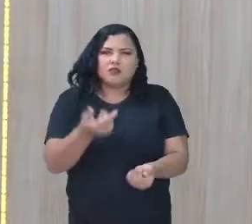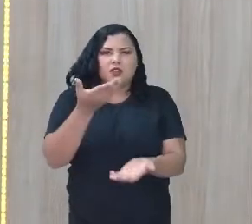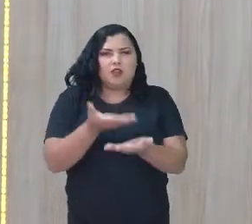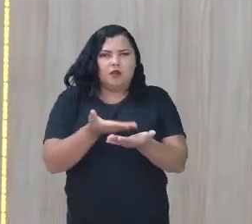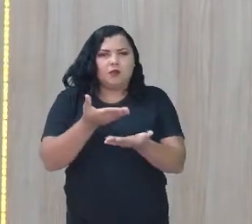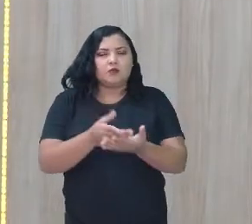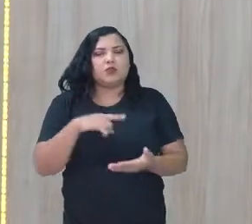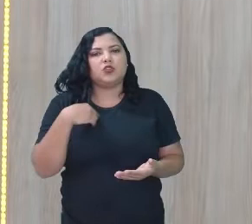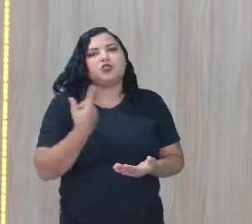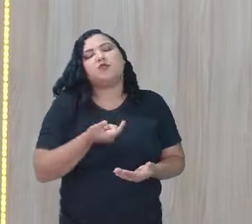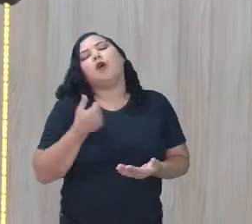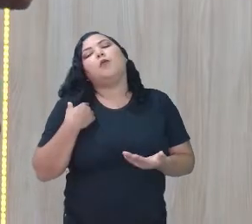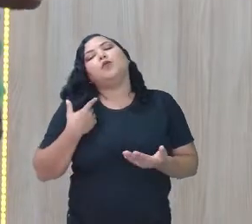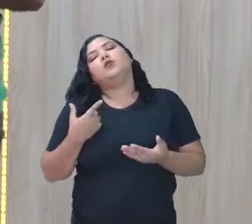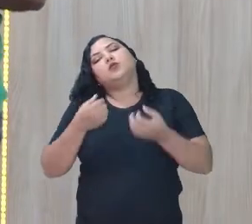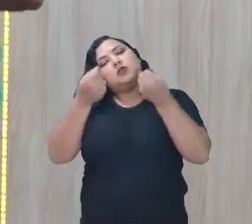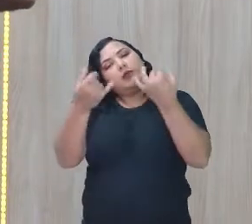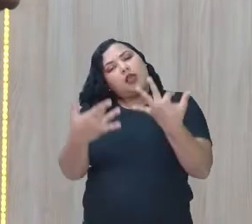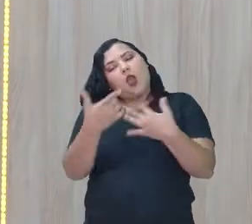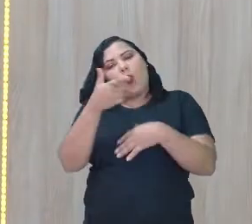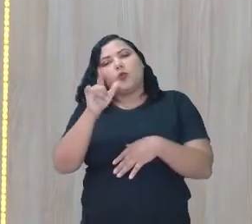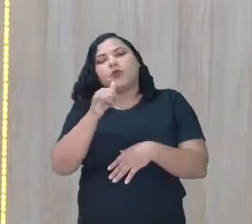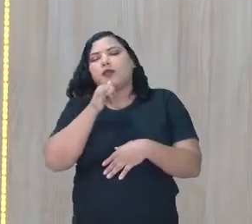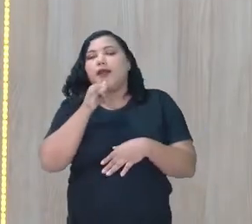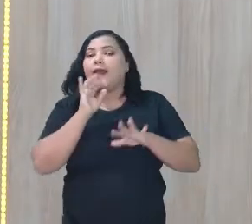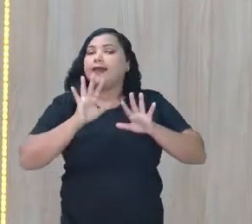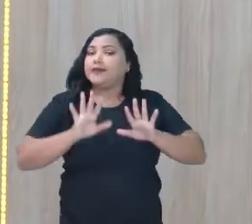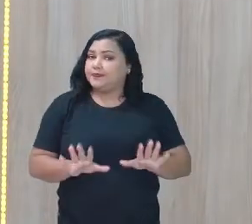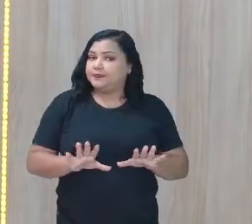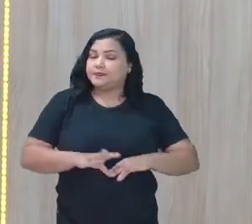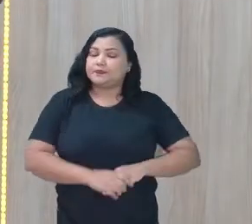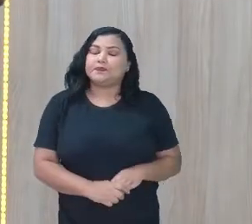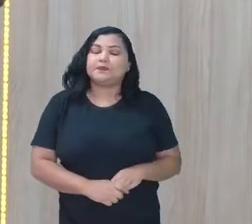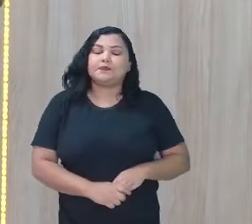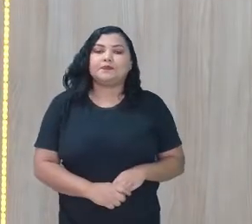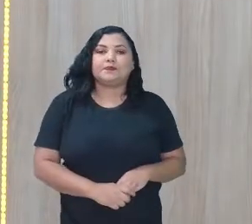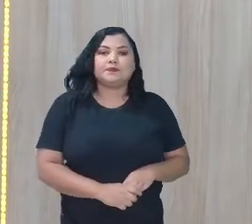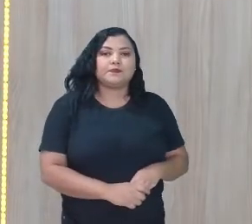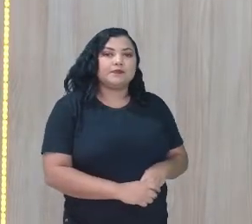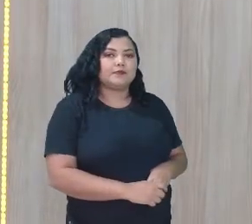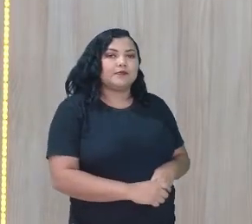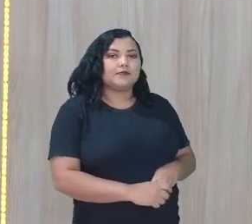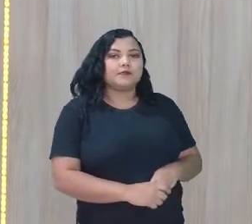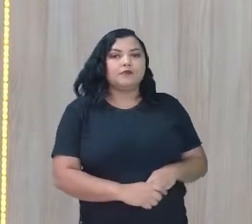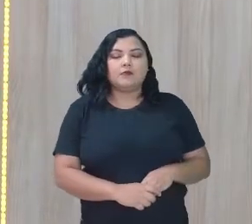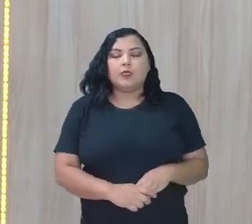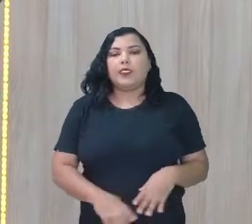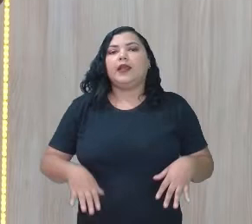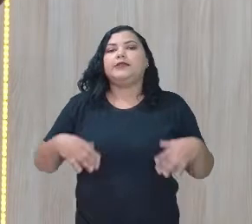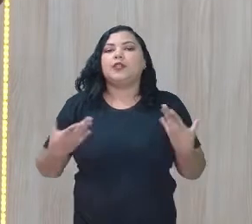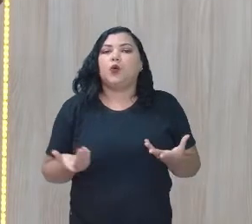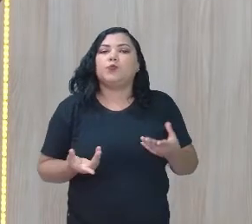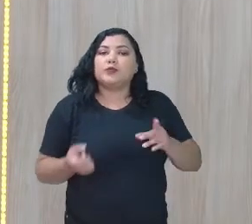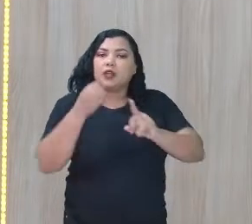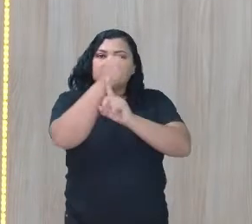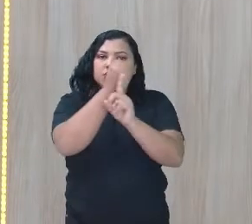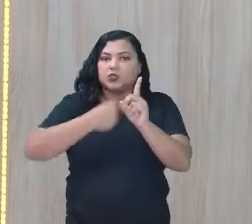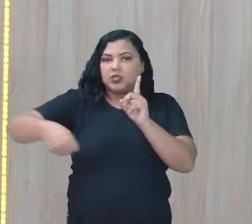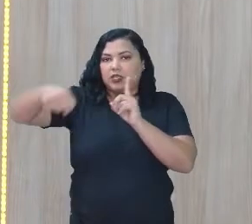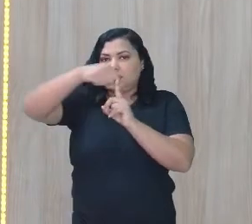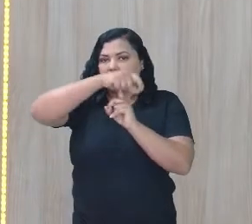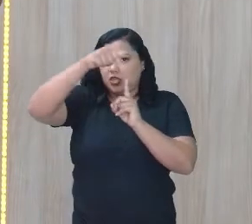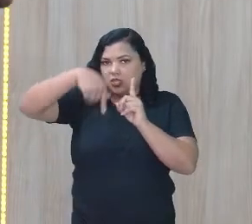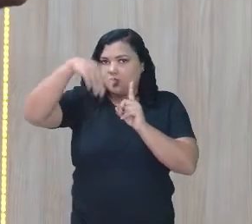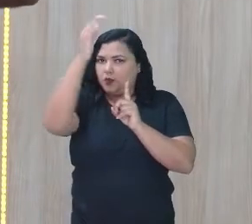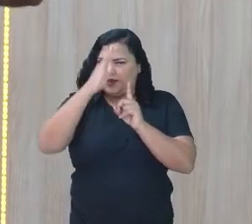aula exatamente dando mais um exemplo disso. Se a gente traz, né, para dentro da nossa sociedade brasileira,